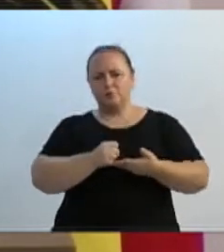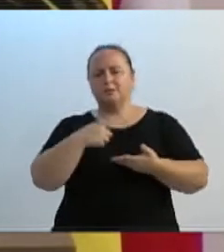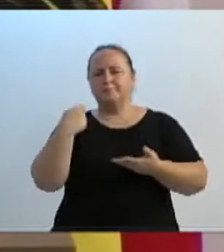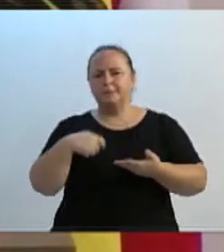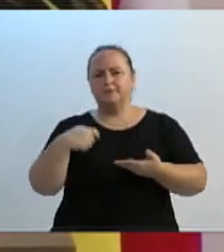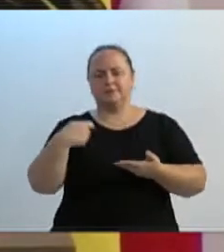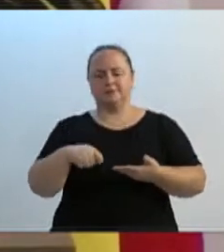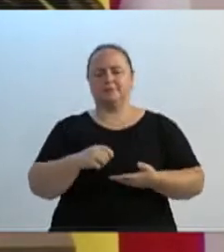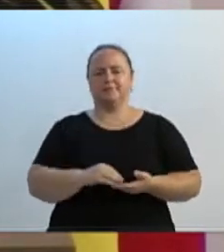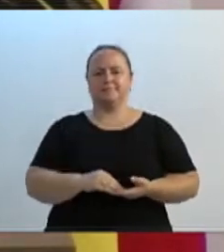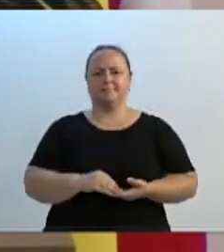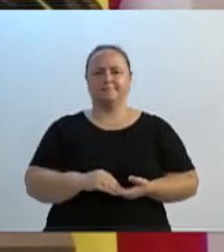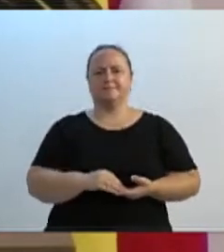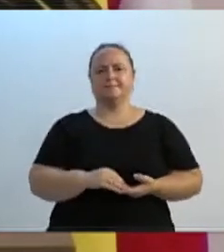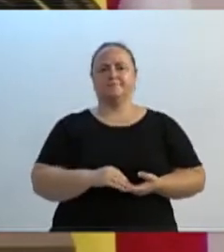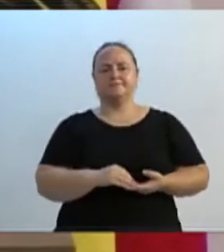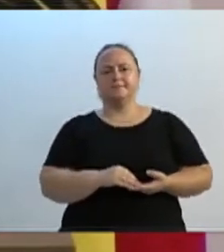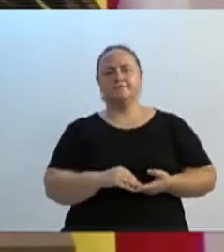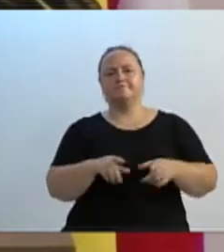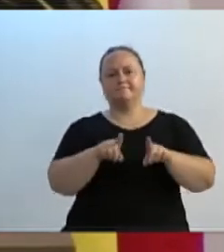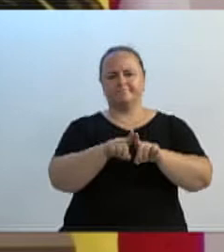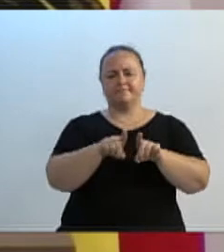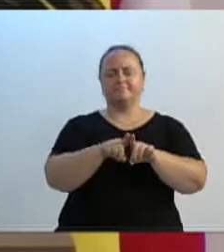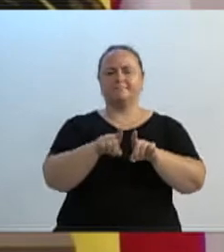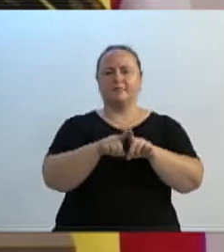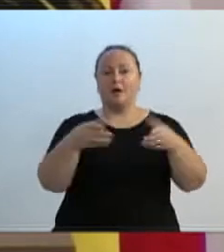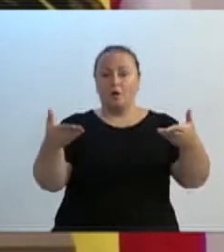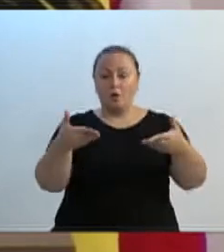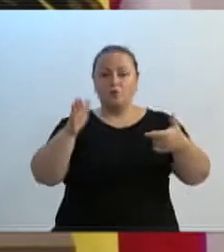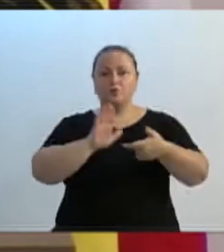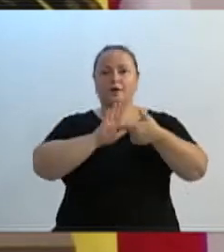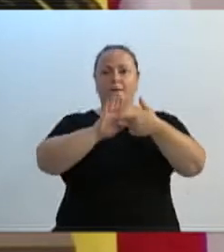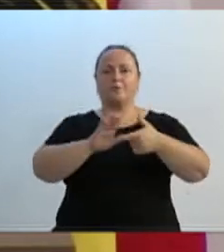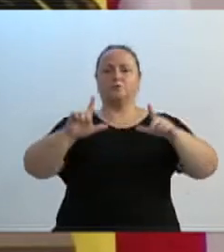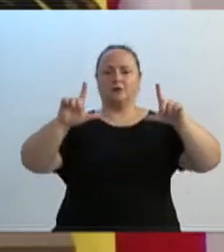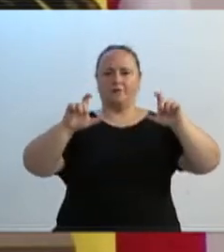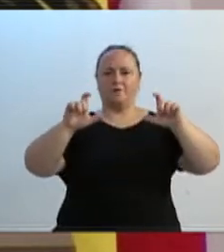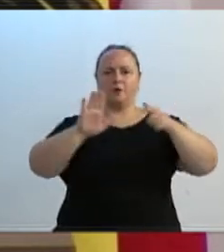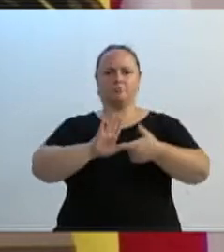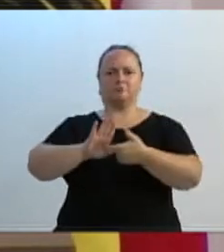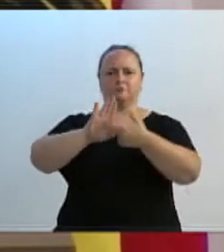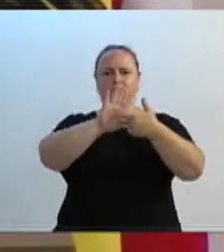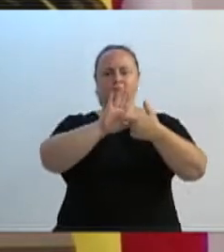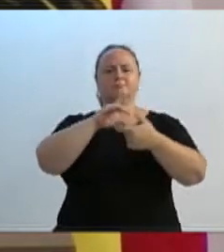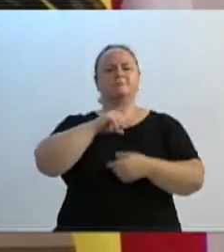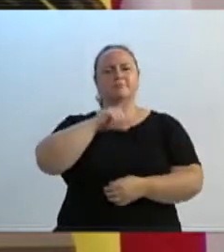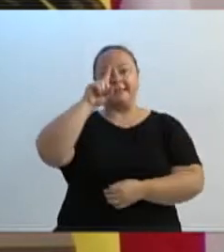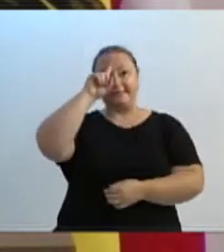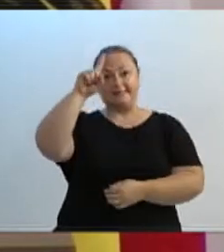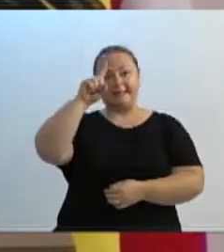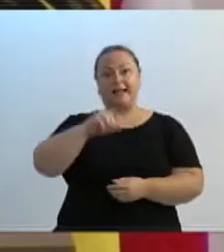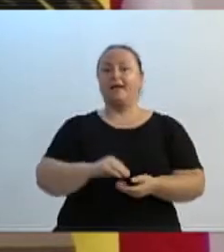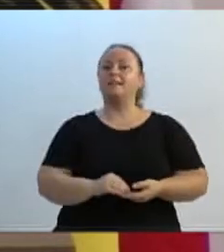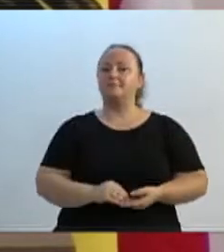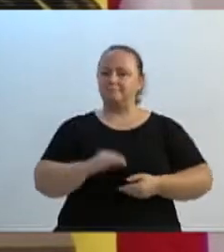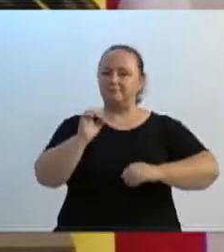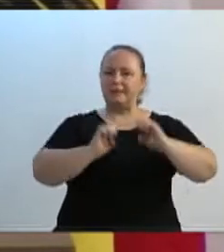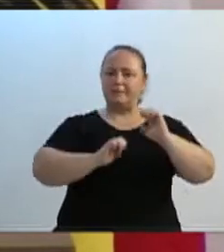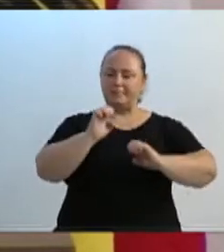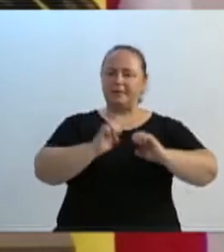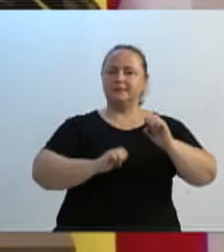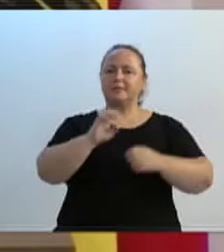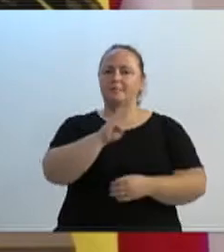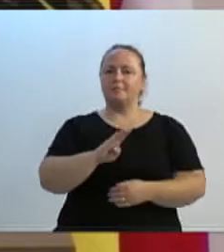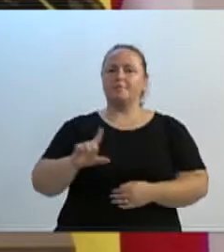quê? Gostaria de passar as fotos, chegou ao meu conhecimento e achei sensacional uma ideia aqui de uma empresa da cidade de